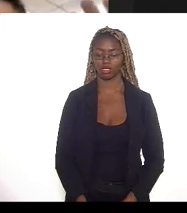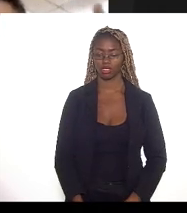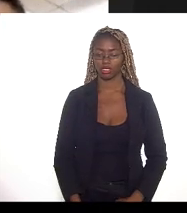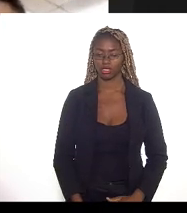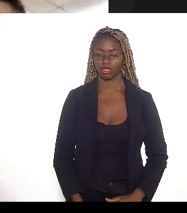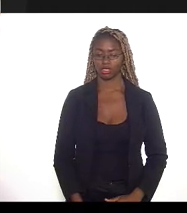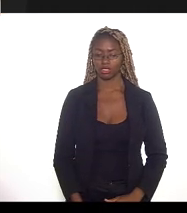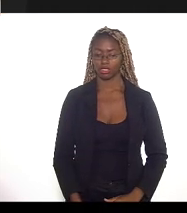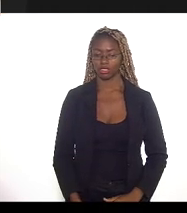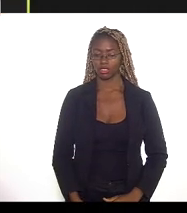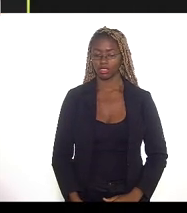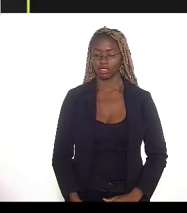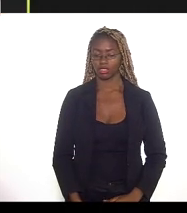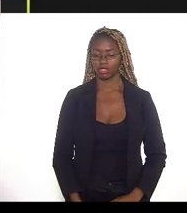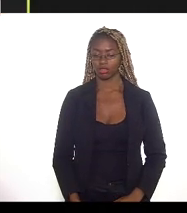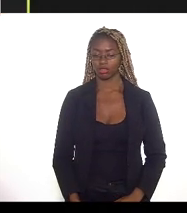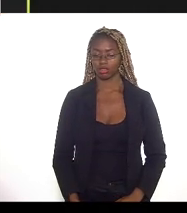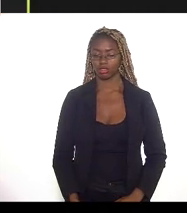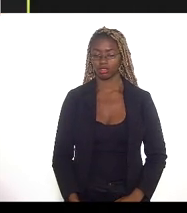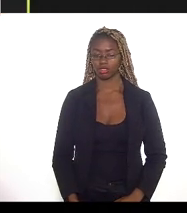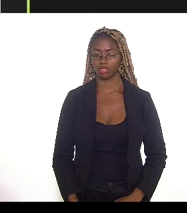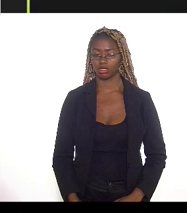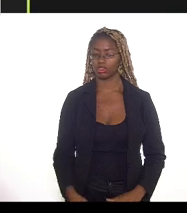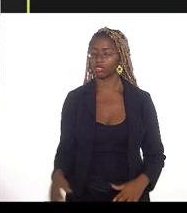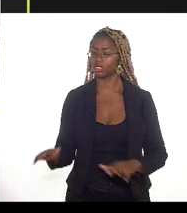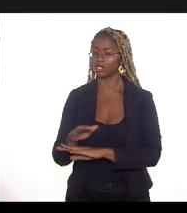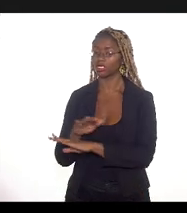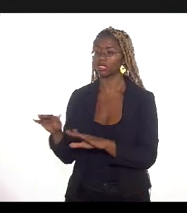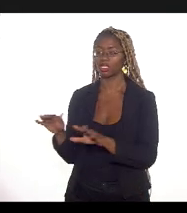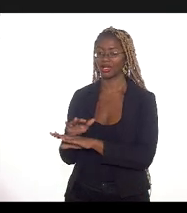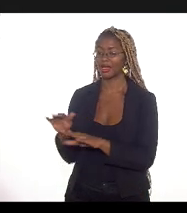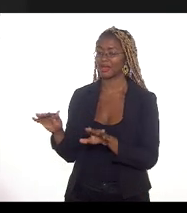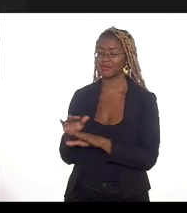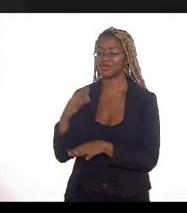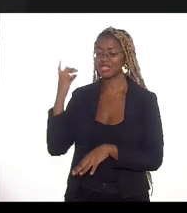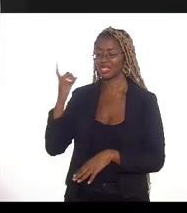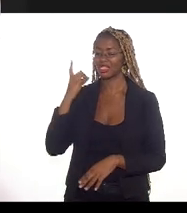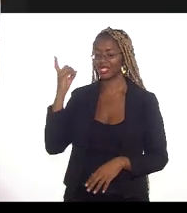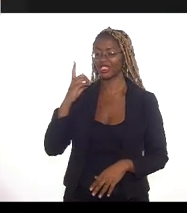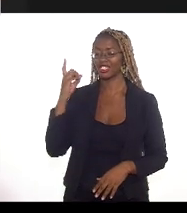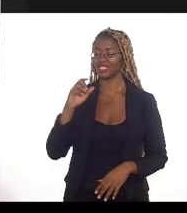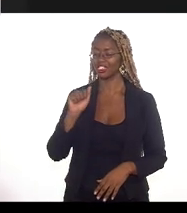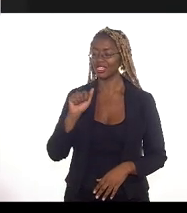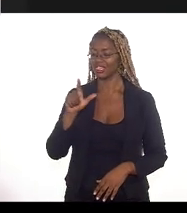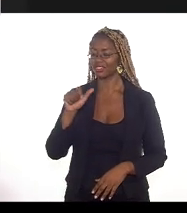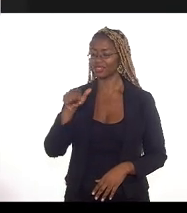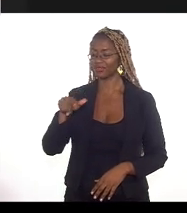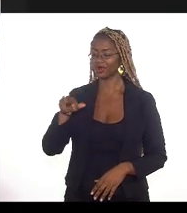Presidente, questão de ordem, muito rapidinho. Está superada a sua questão de ordem, deputado Alexandre? É um...